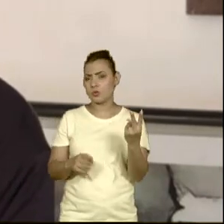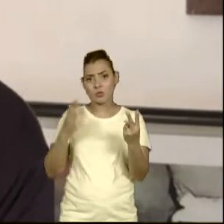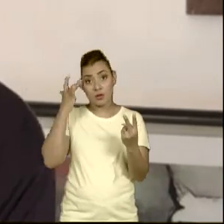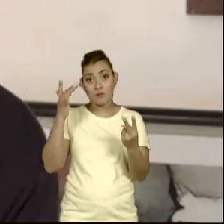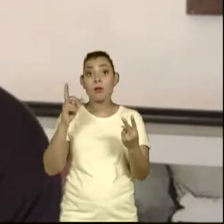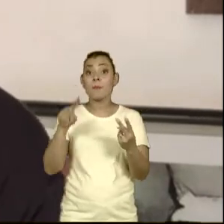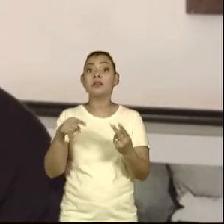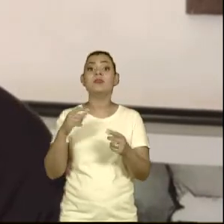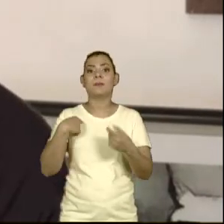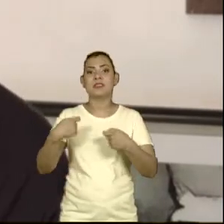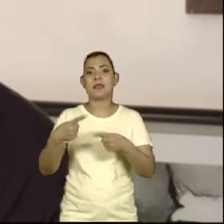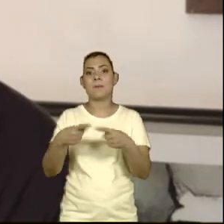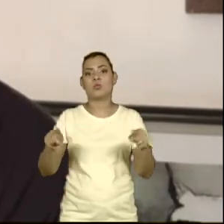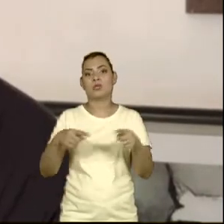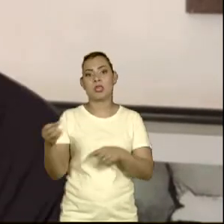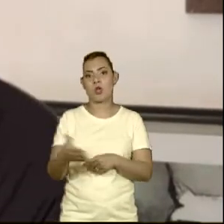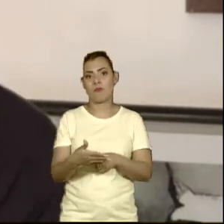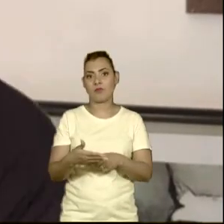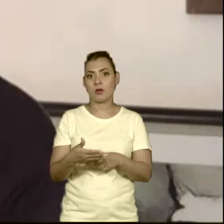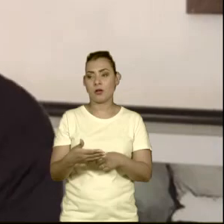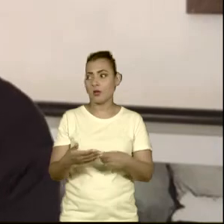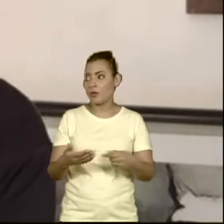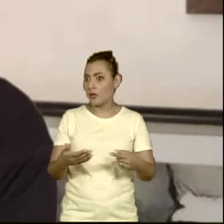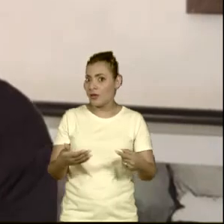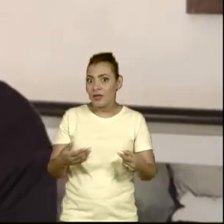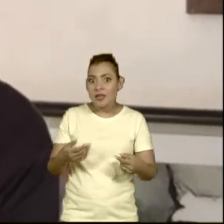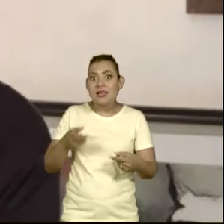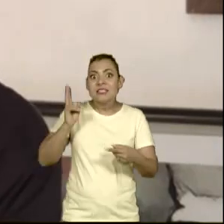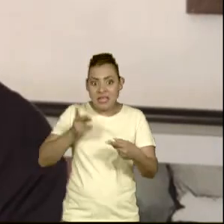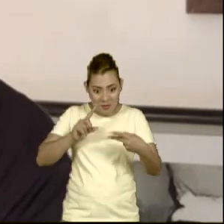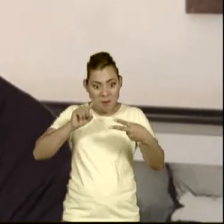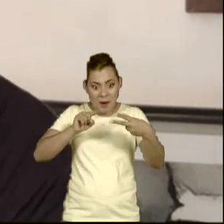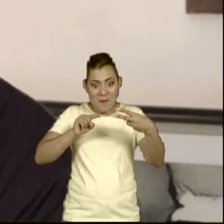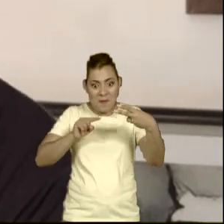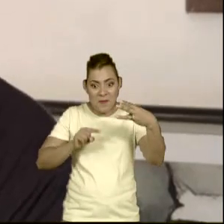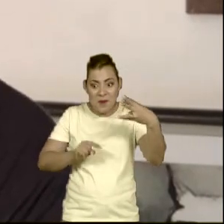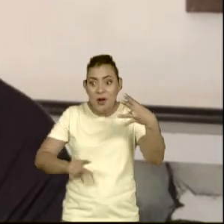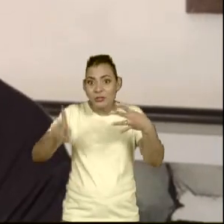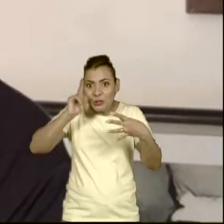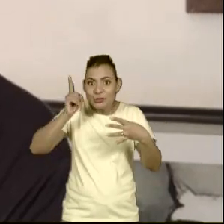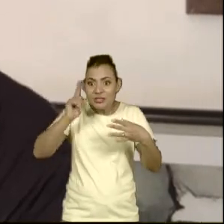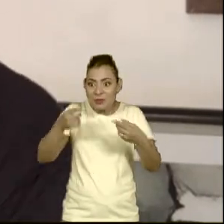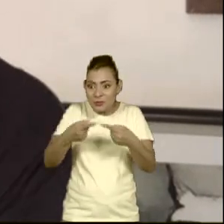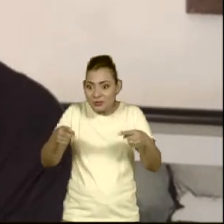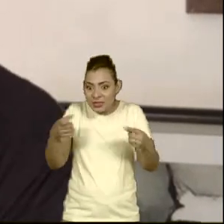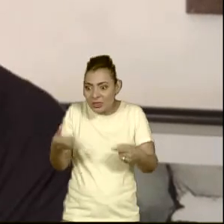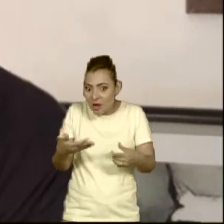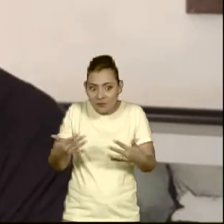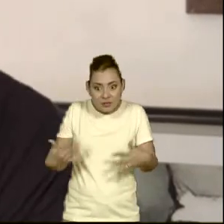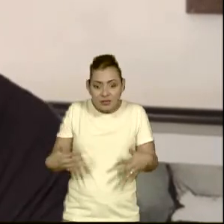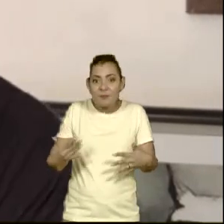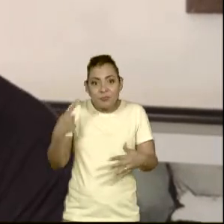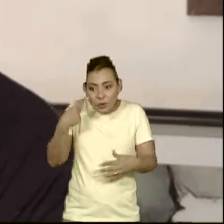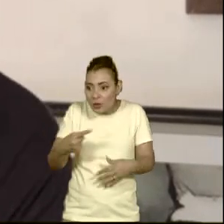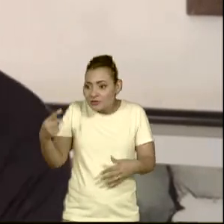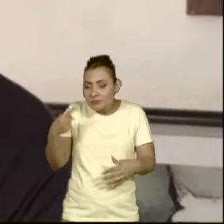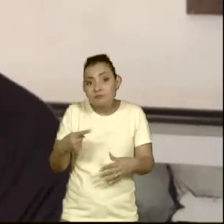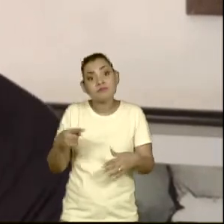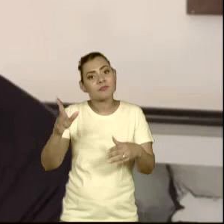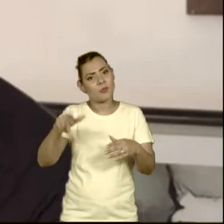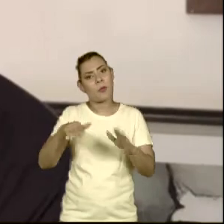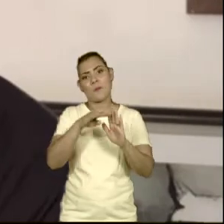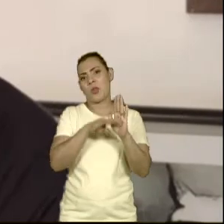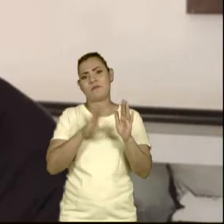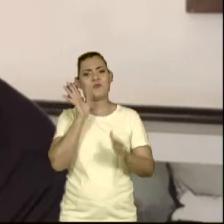programa não, uma canção nova, um clipe. Cara, isso era de uma ousadia e a gente fez, o programa ficou